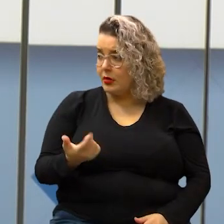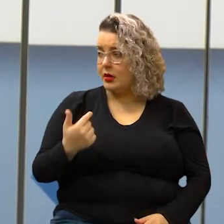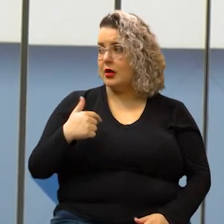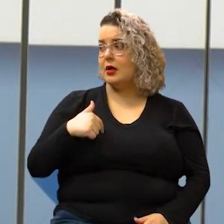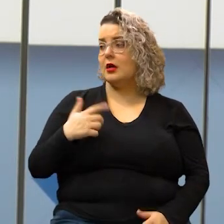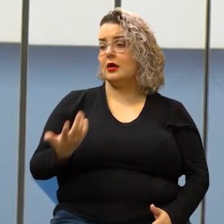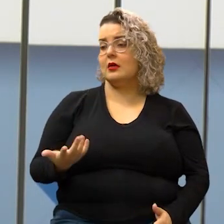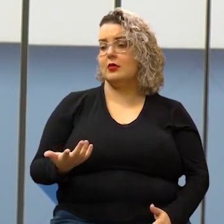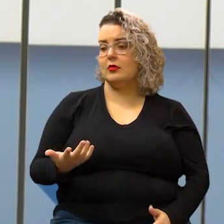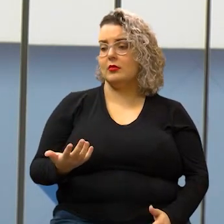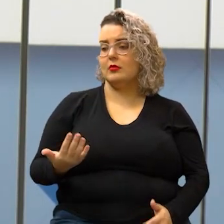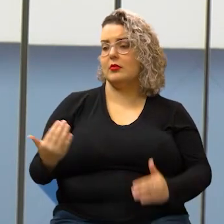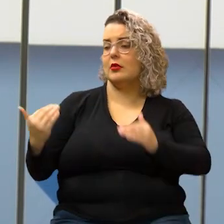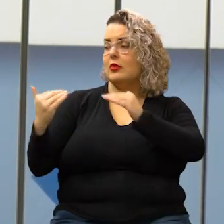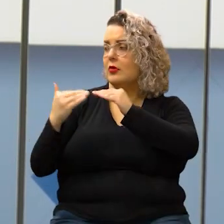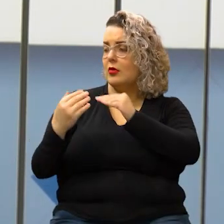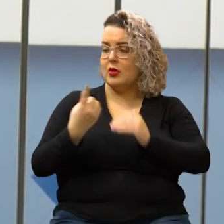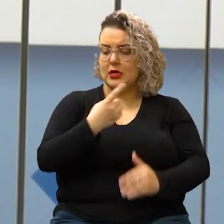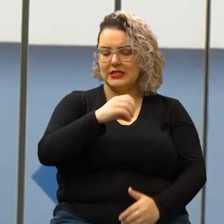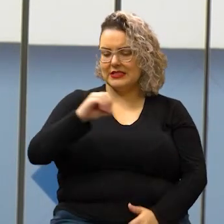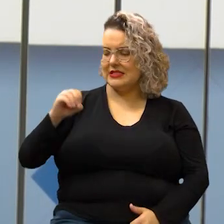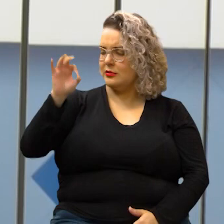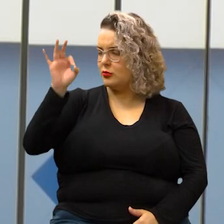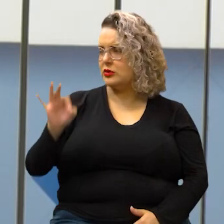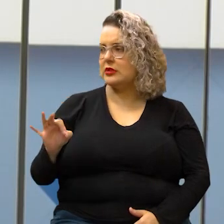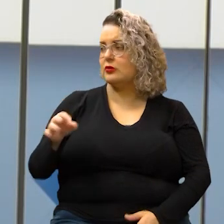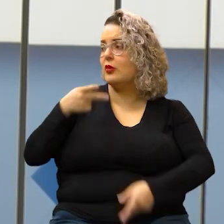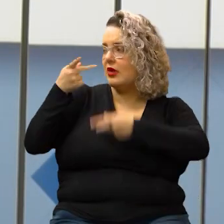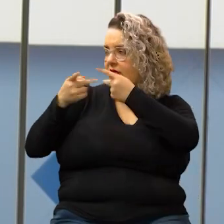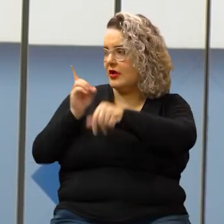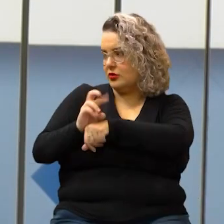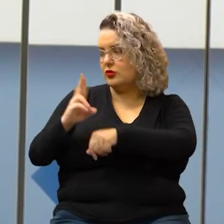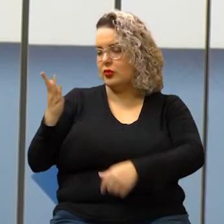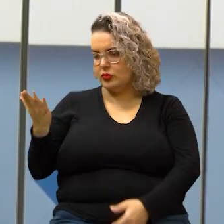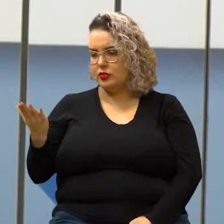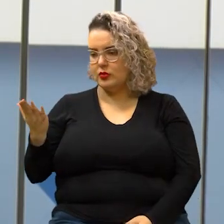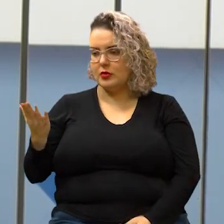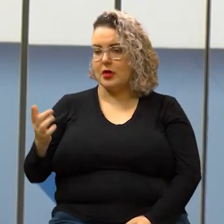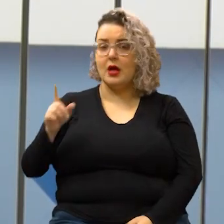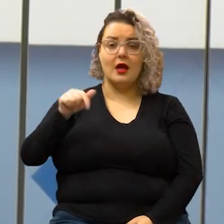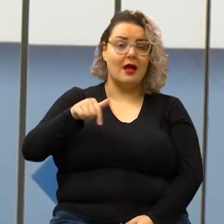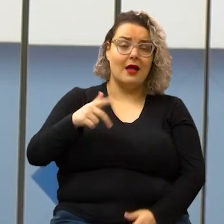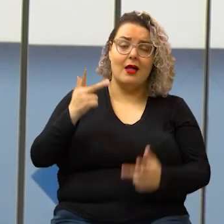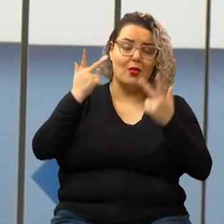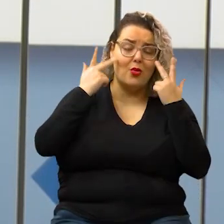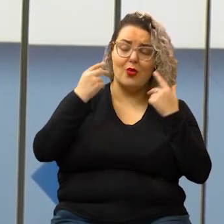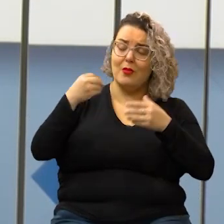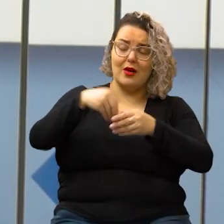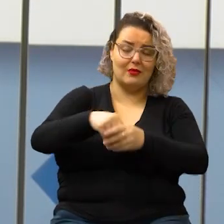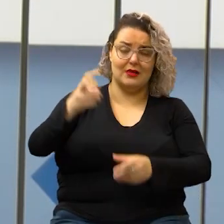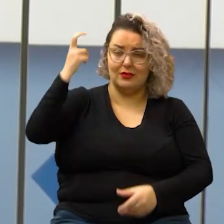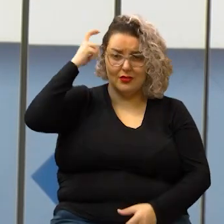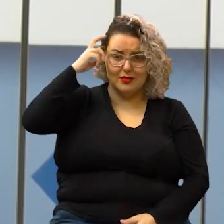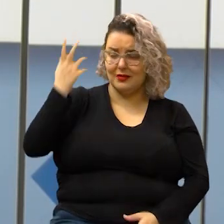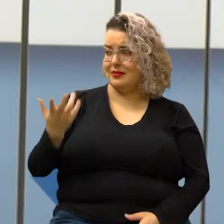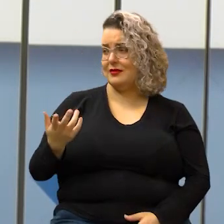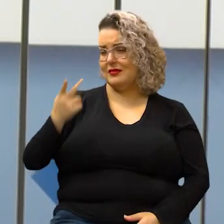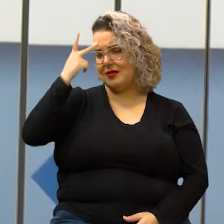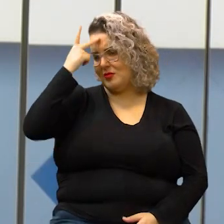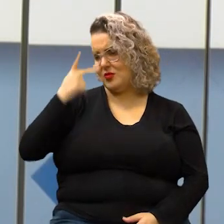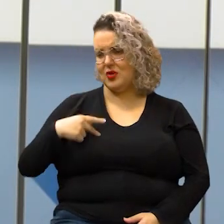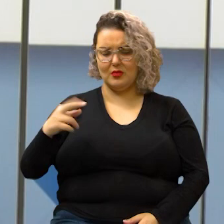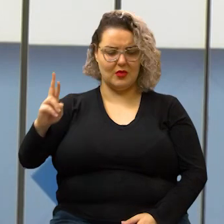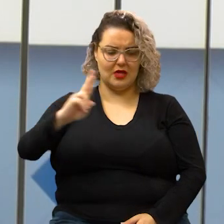compactuo 100% com a fala do doutor. Faz parte da nossa cultura. Dentro da própria religião, da